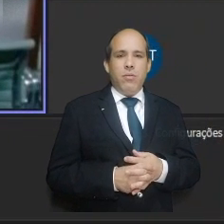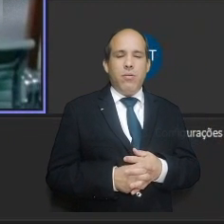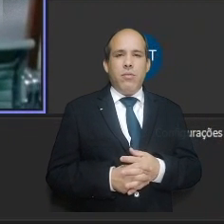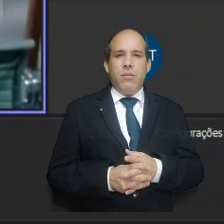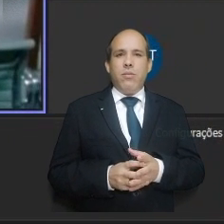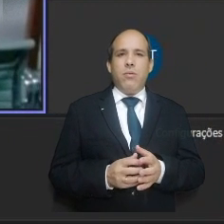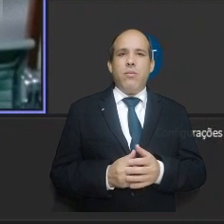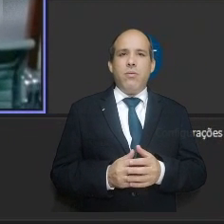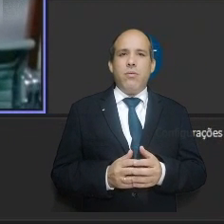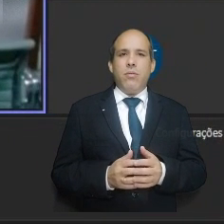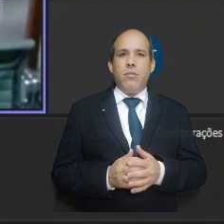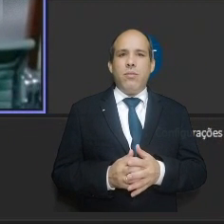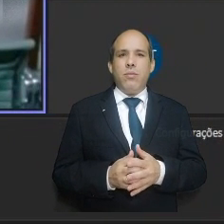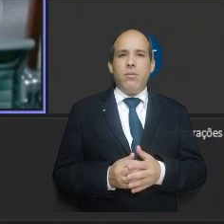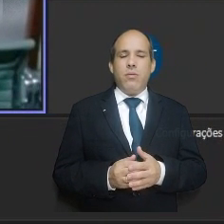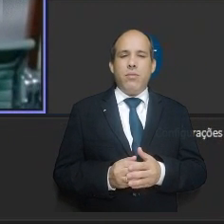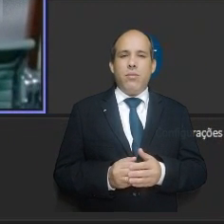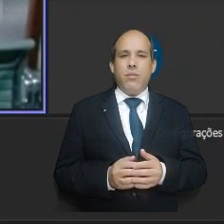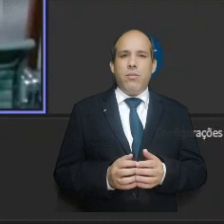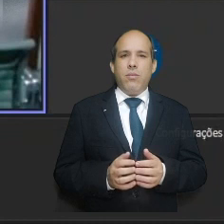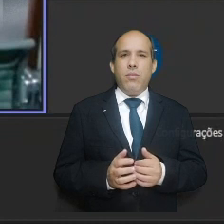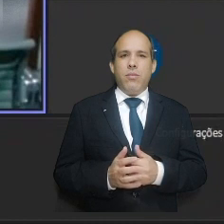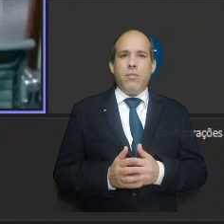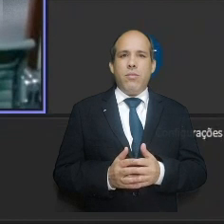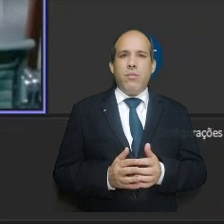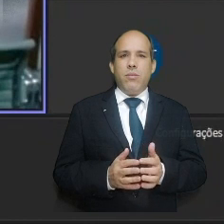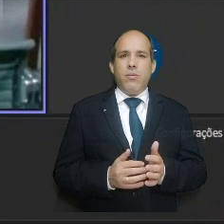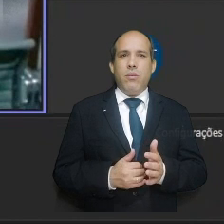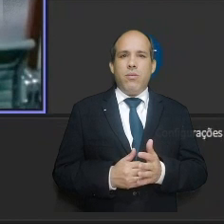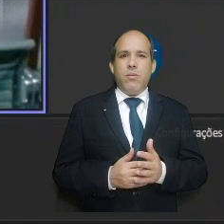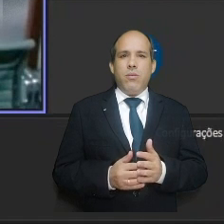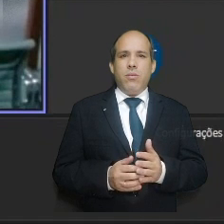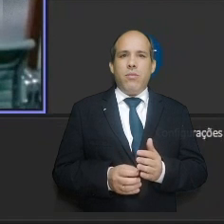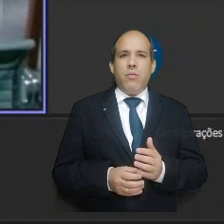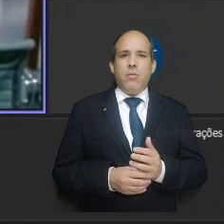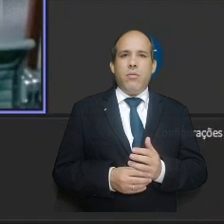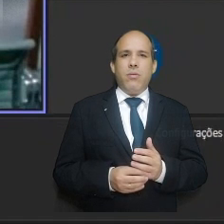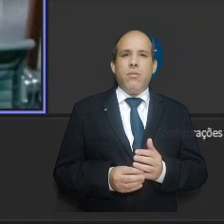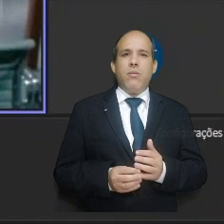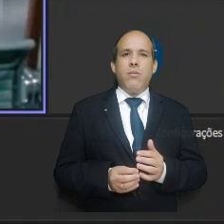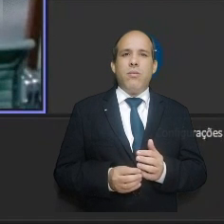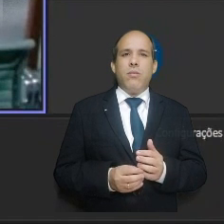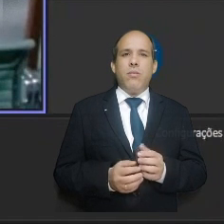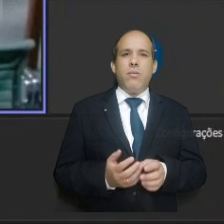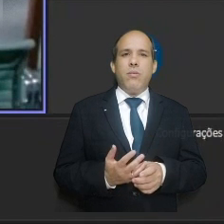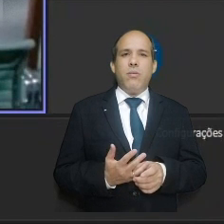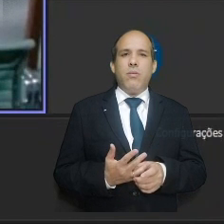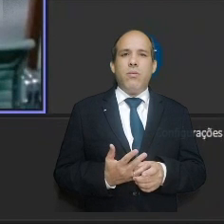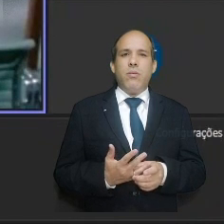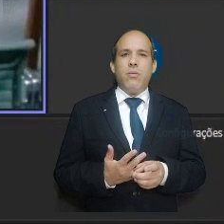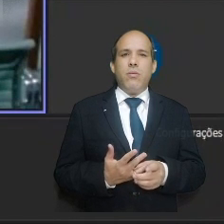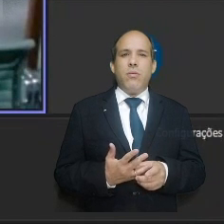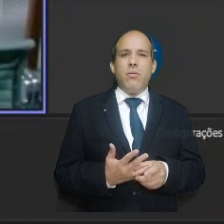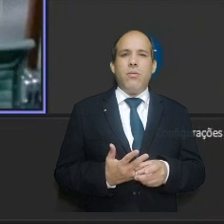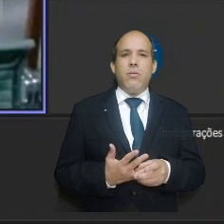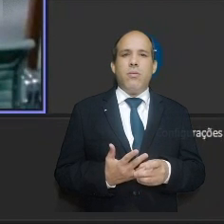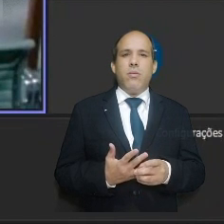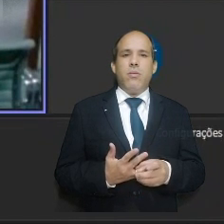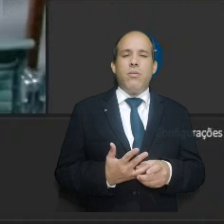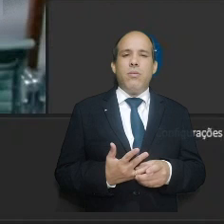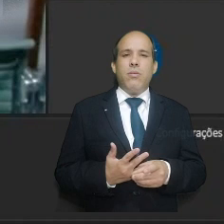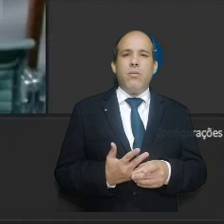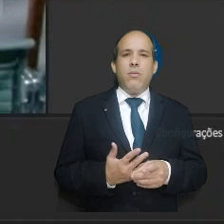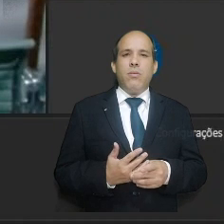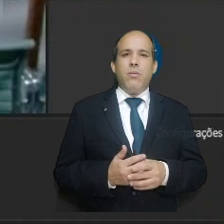Você vai alugar, vai mais sério, você não vai saber. Você perde a qualidade da todo o